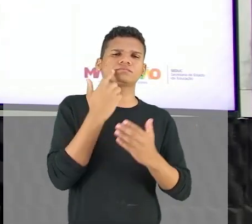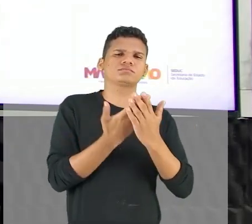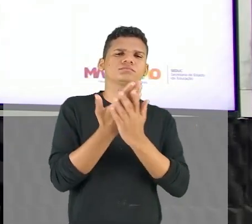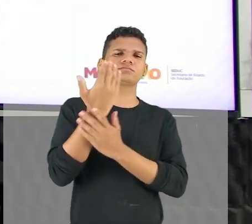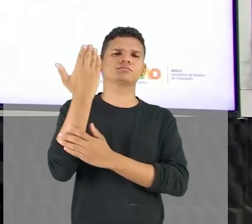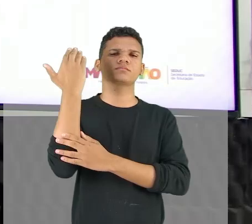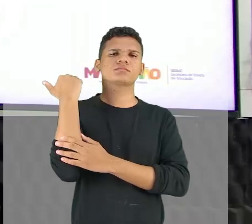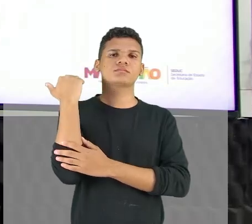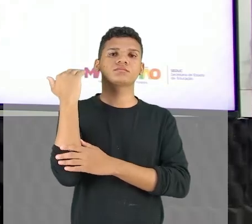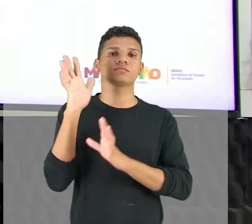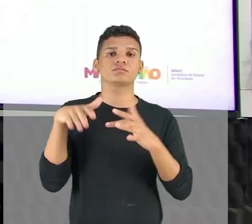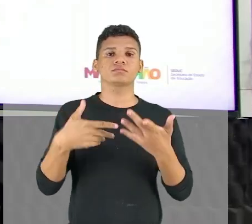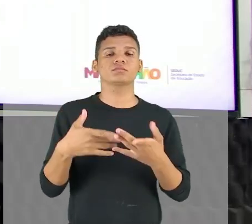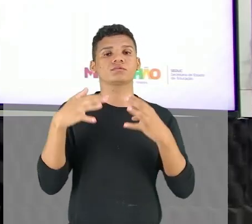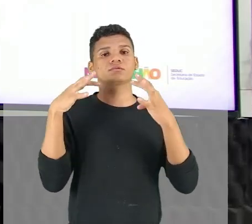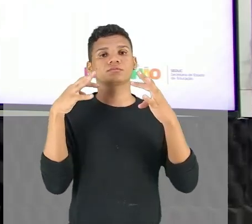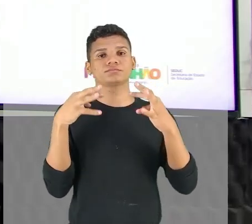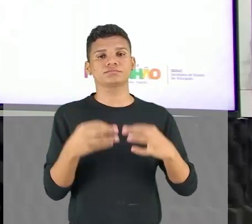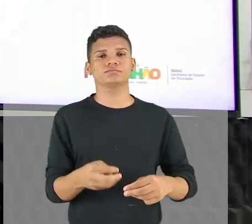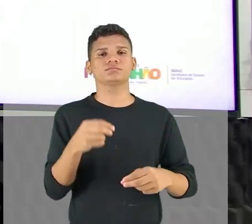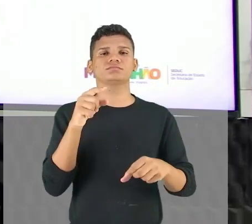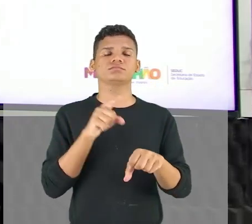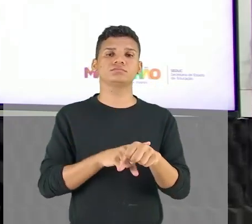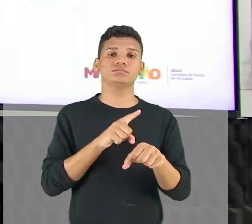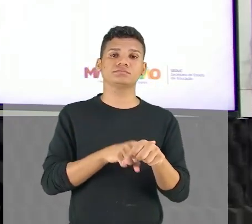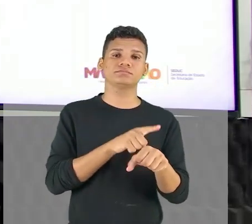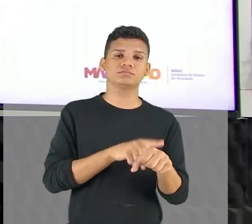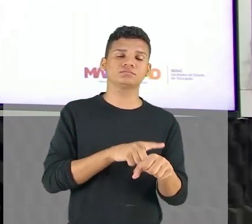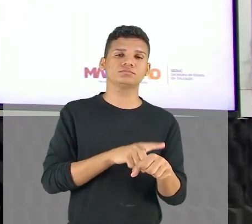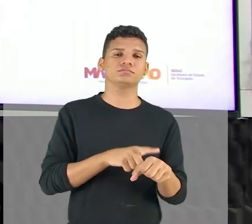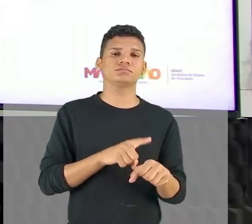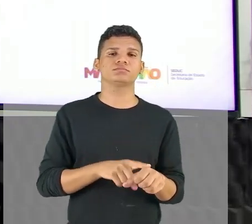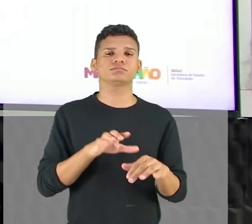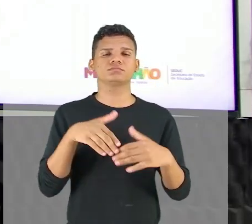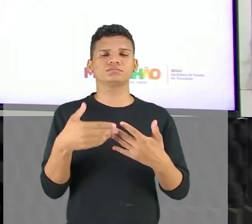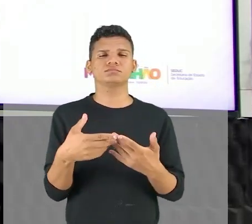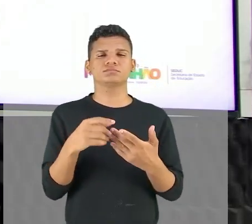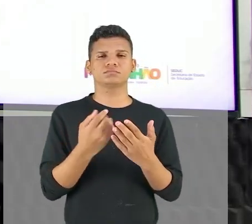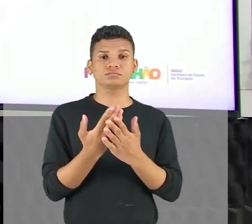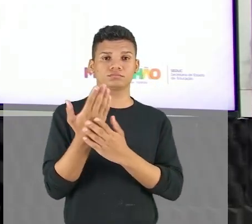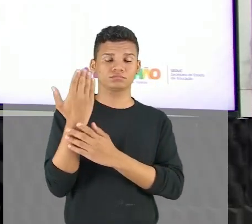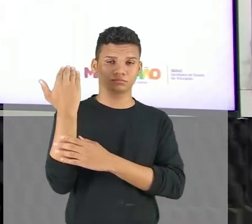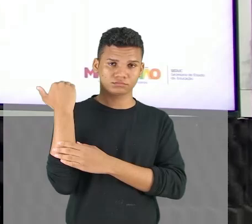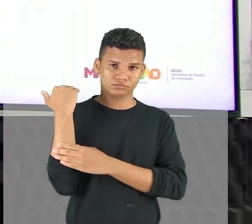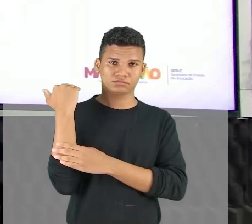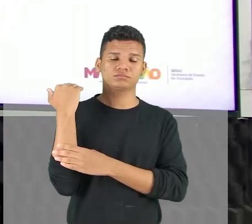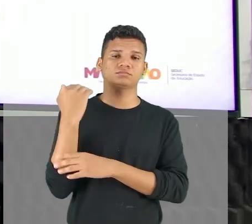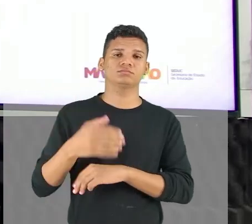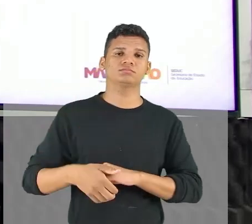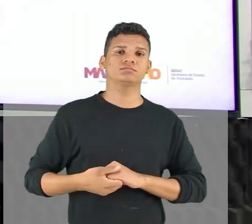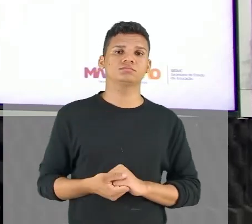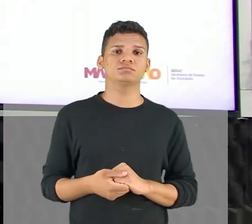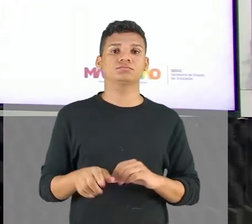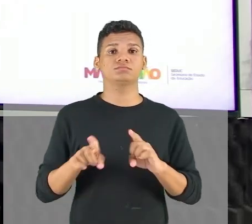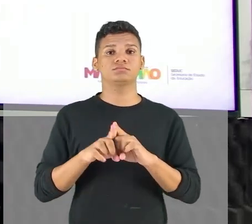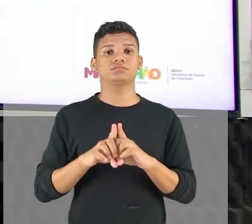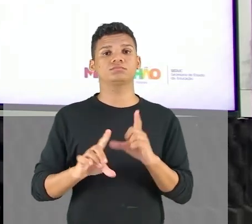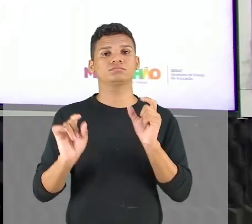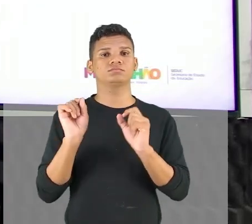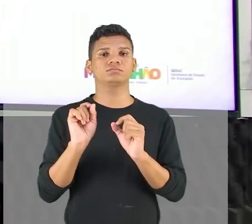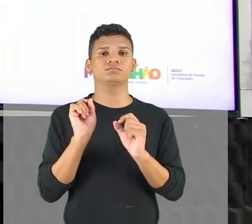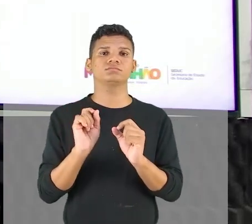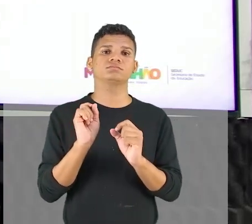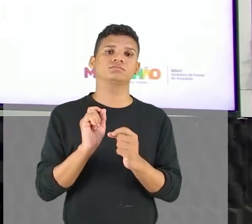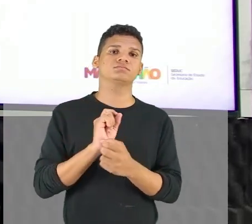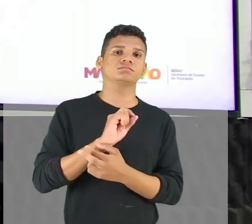antiguidade, todos os períodos da antiguidade. Falamos sobre o período medieval, falamos sobre o Renascimento,